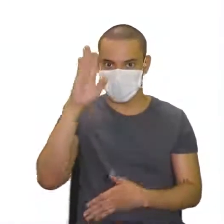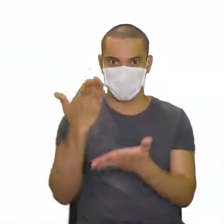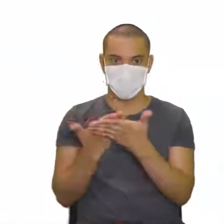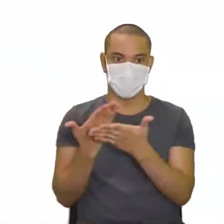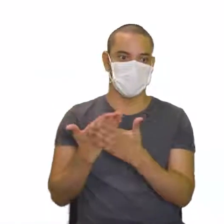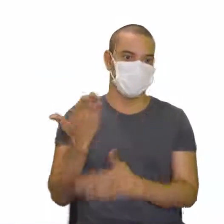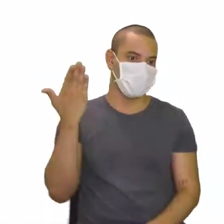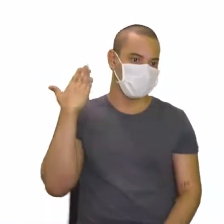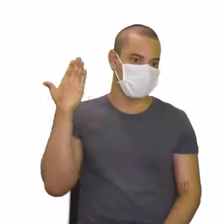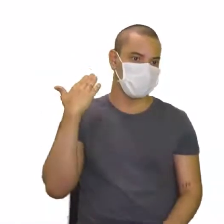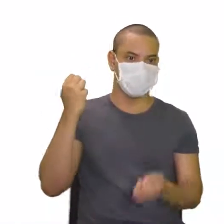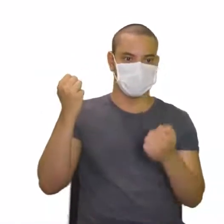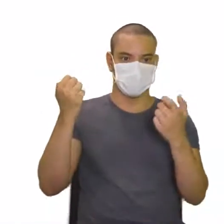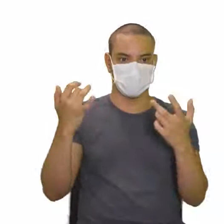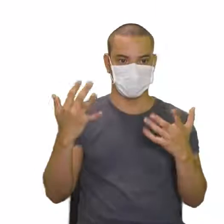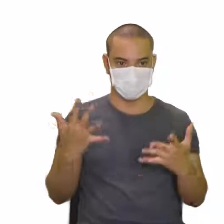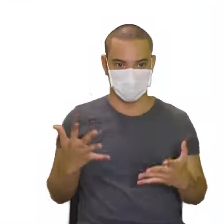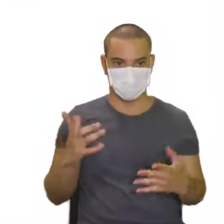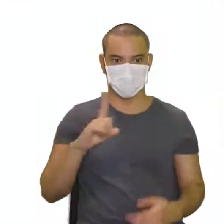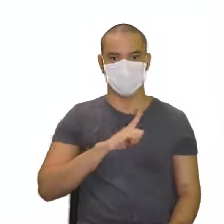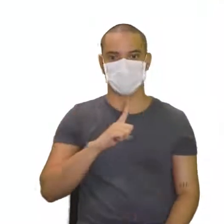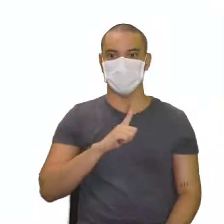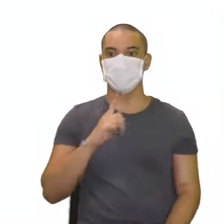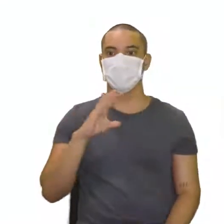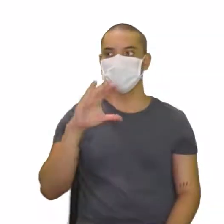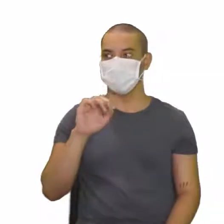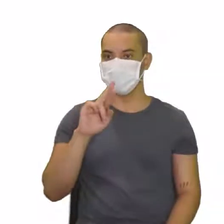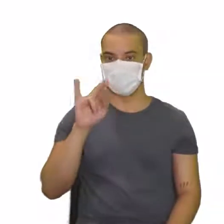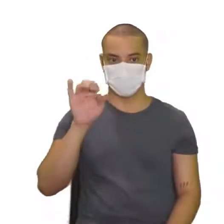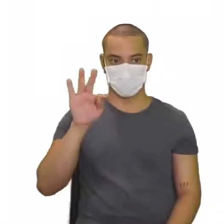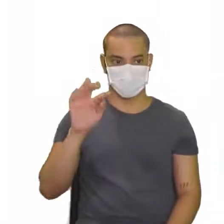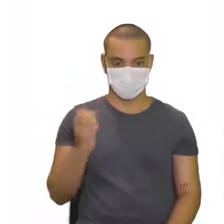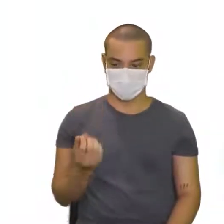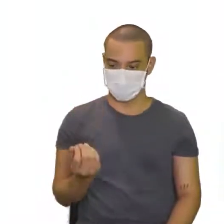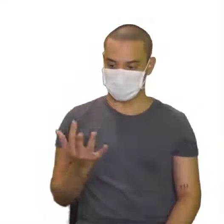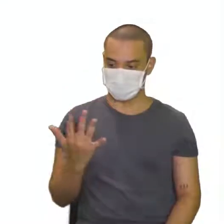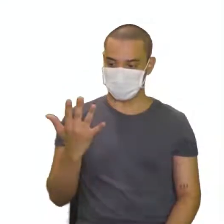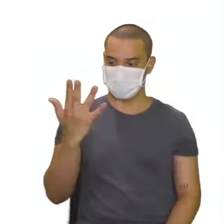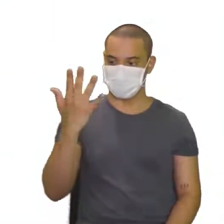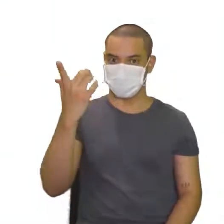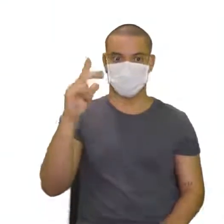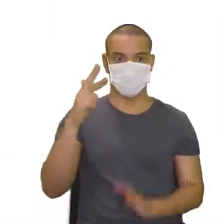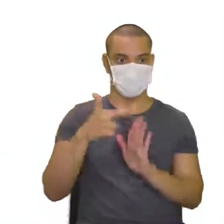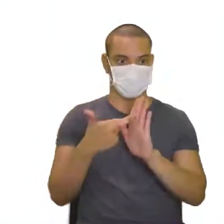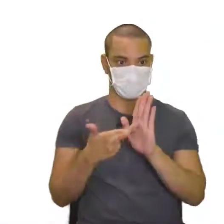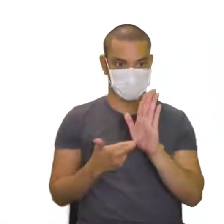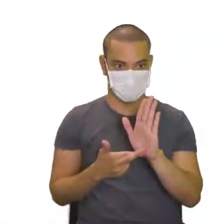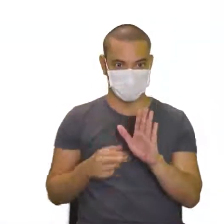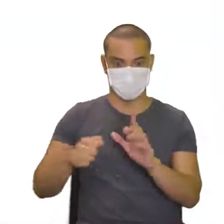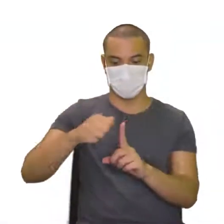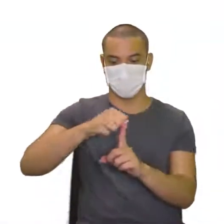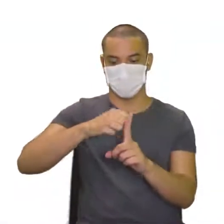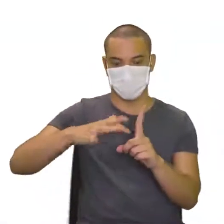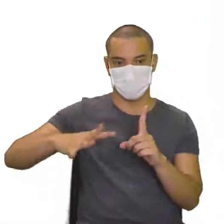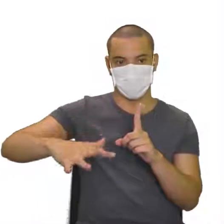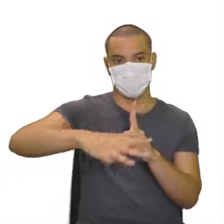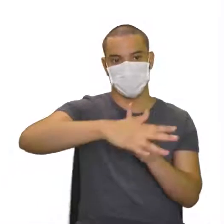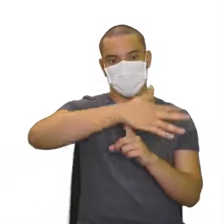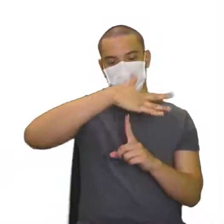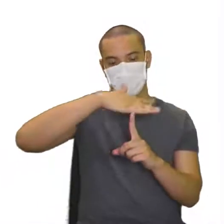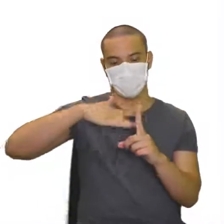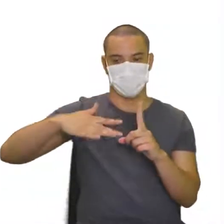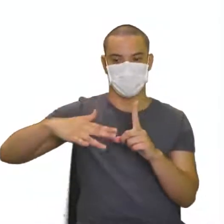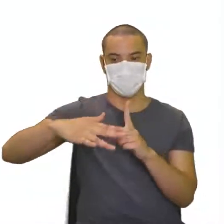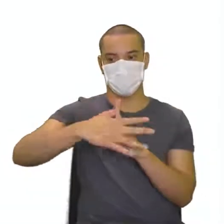aqui, olha só, corrente, olha lá pela regra da mão direita, tá ali as minhas linhas